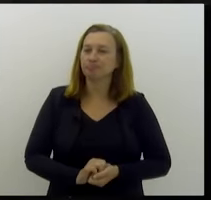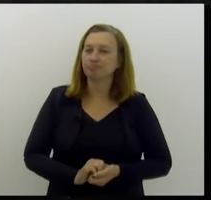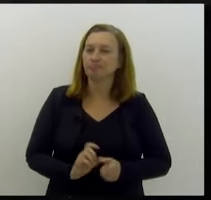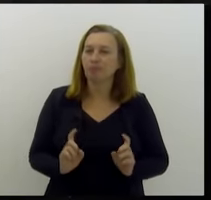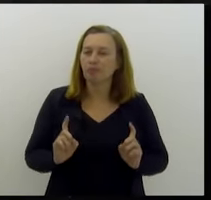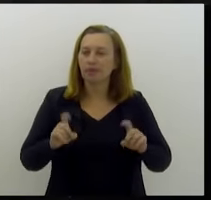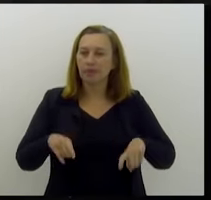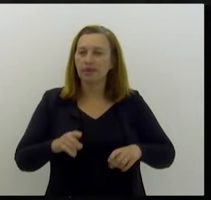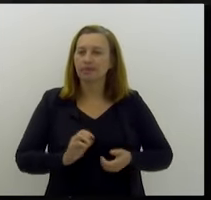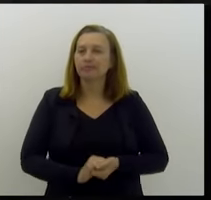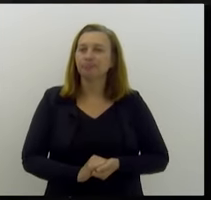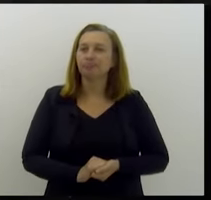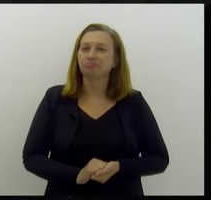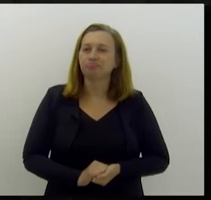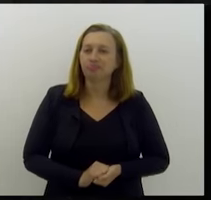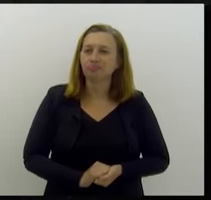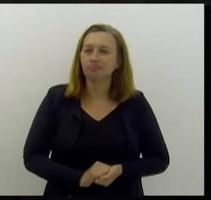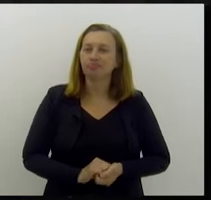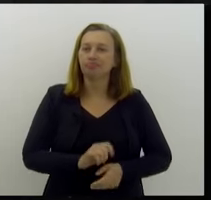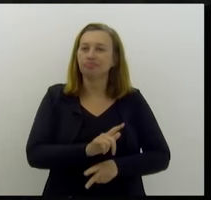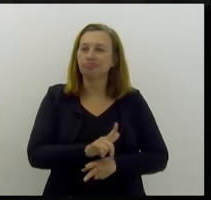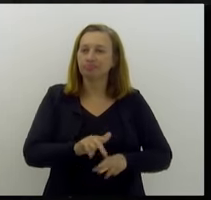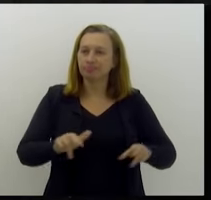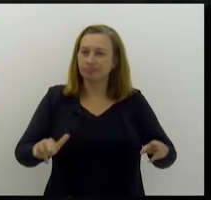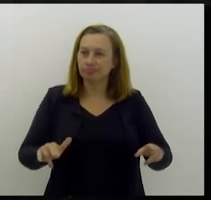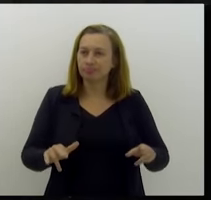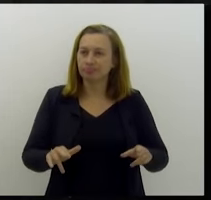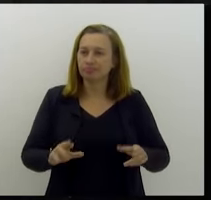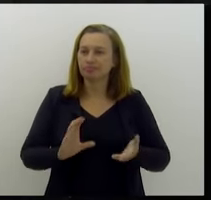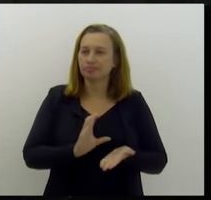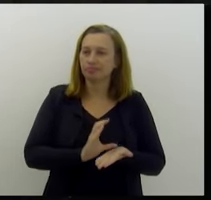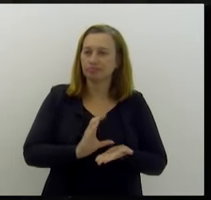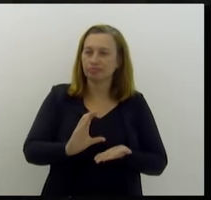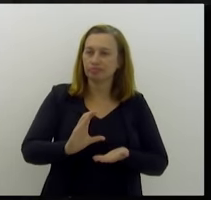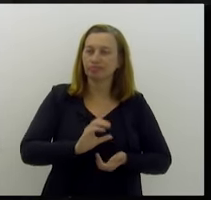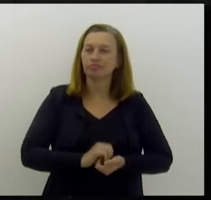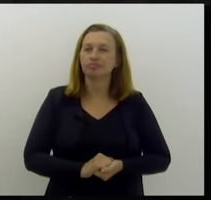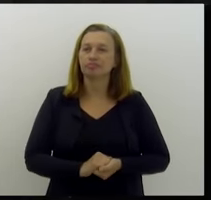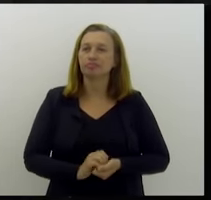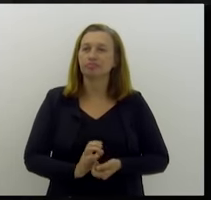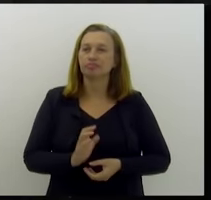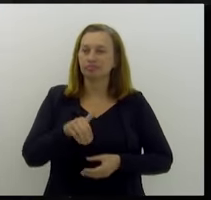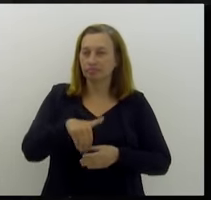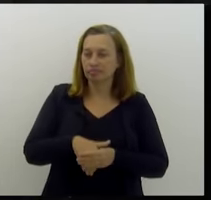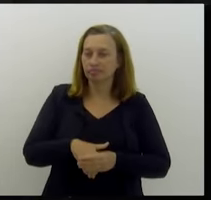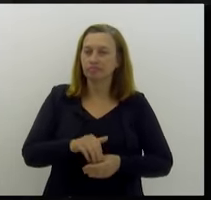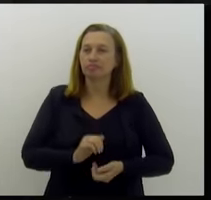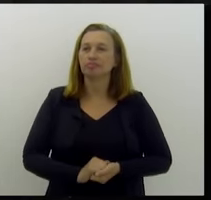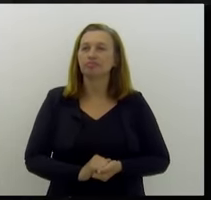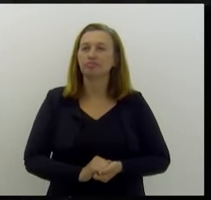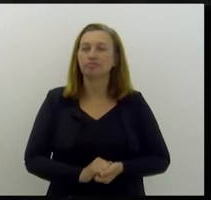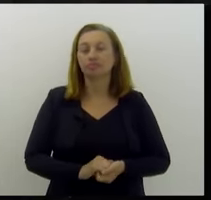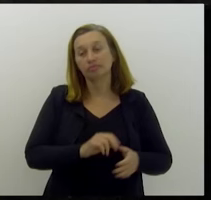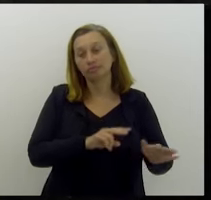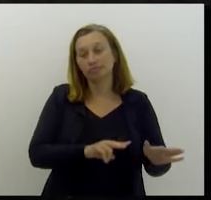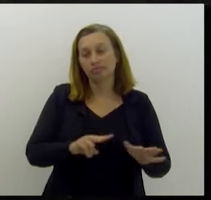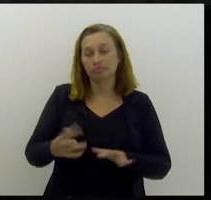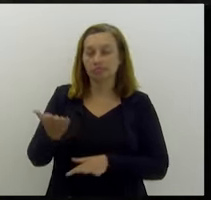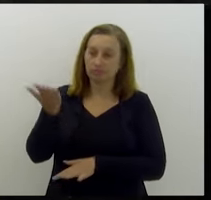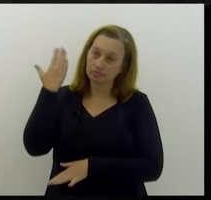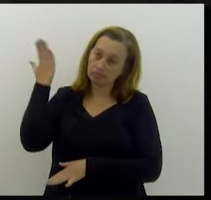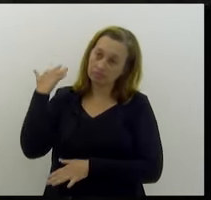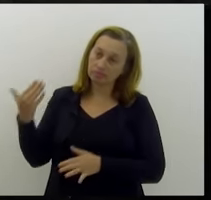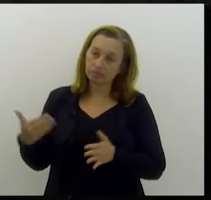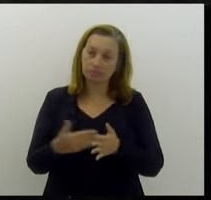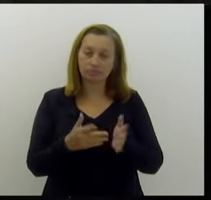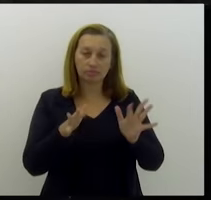está em todas as peças orçamentárias que começamos a votar votar no final do semestre passado até o final desse